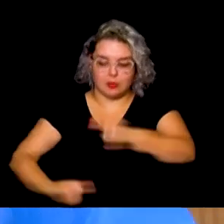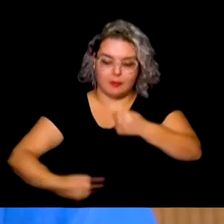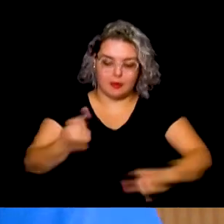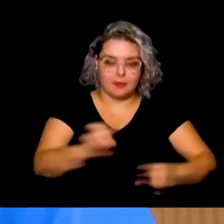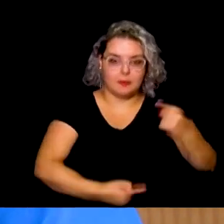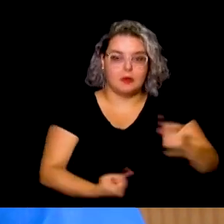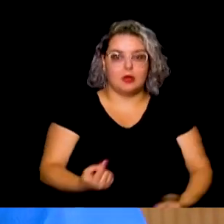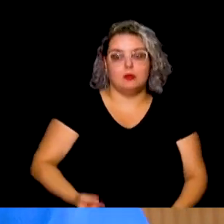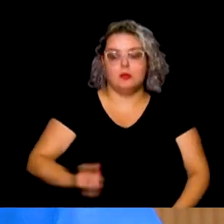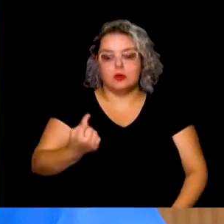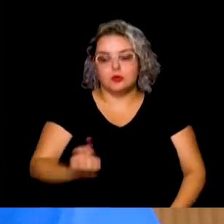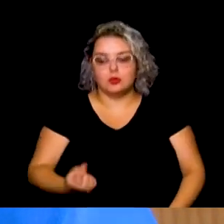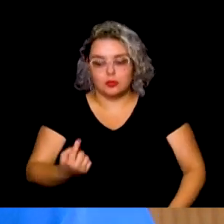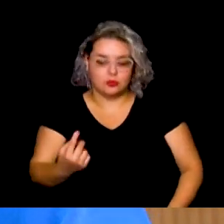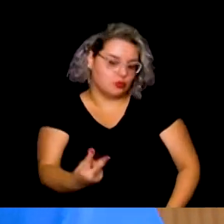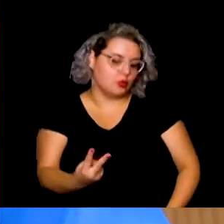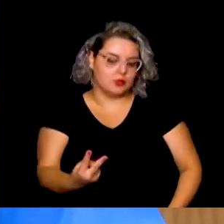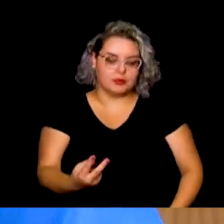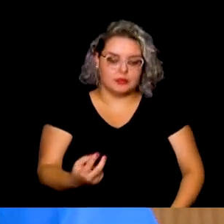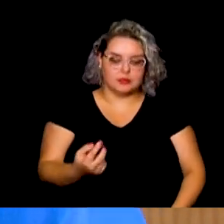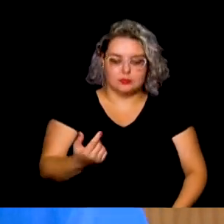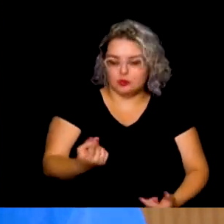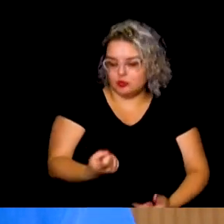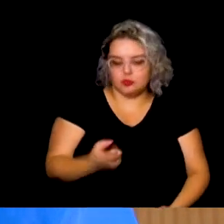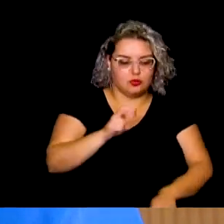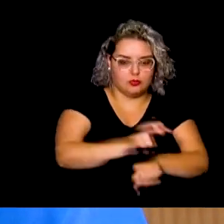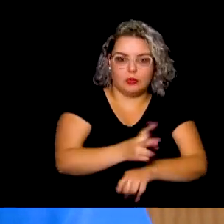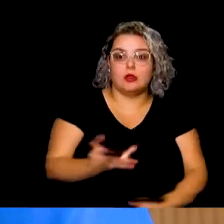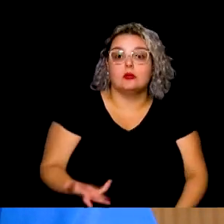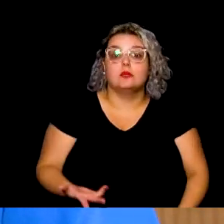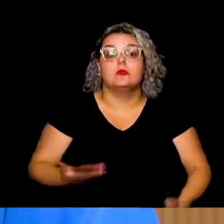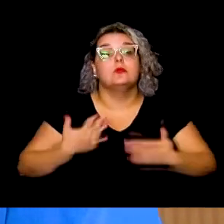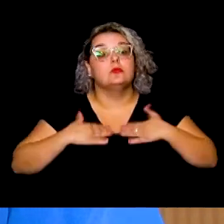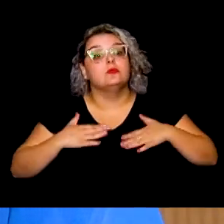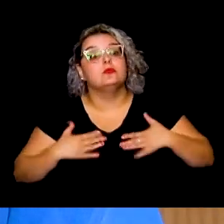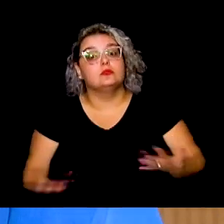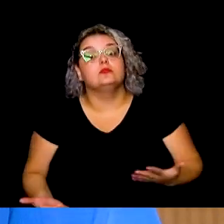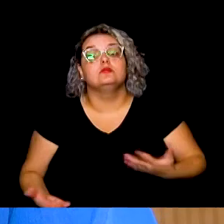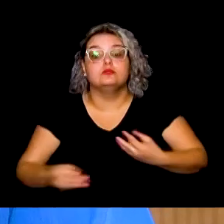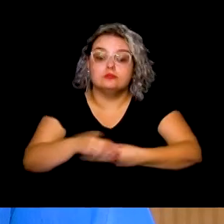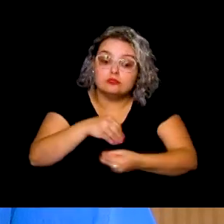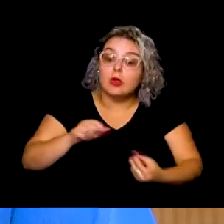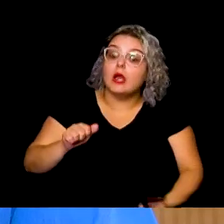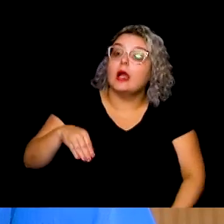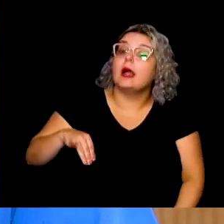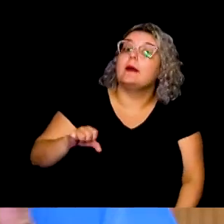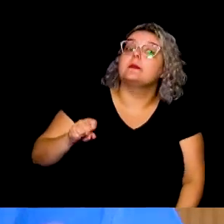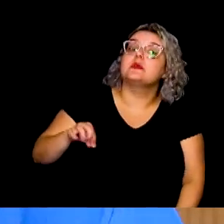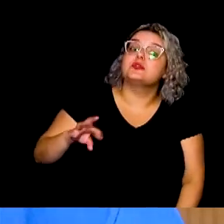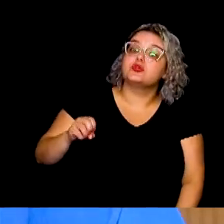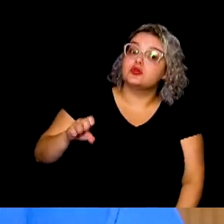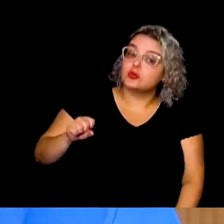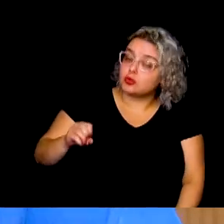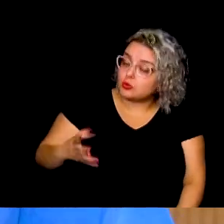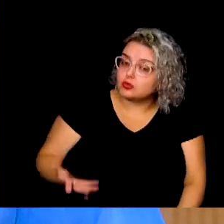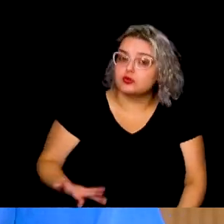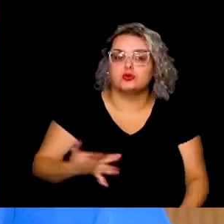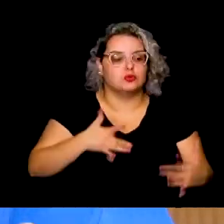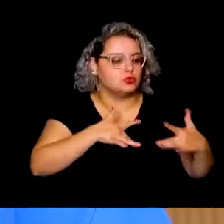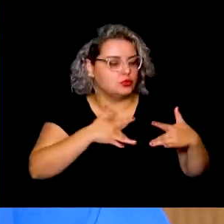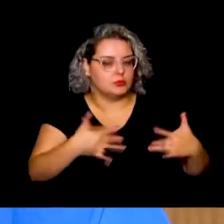disputa de mais de um vereador por um mesmo espaço um clima assim bastante amistoso